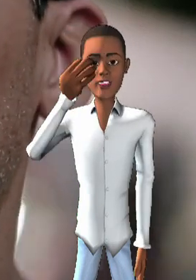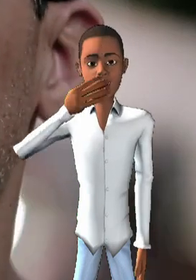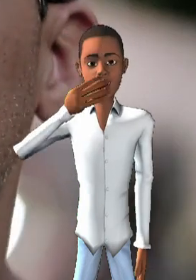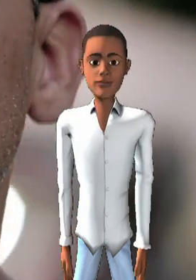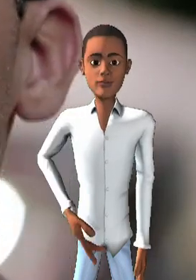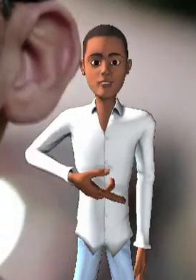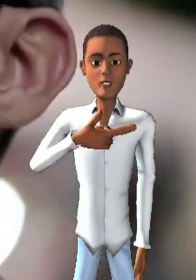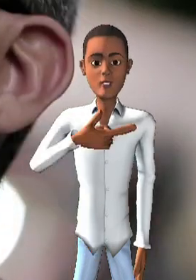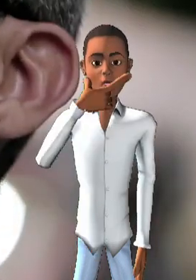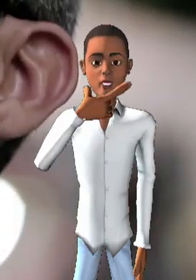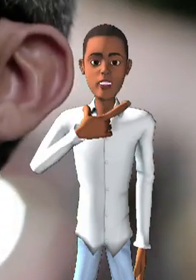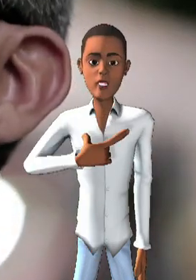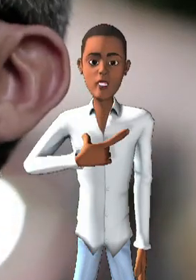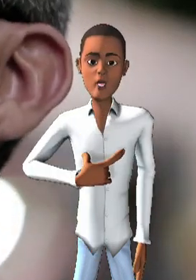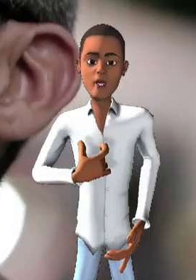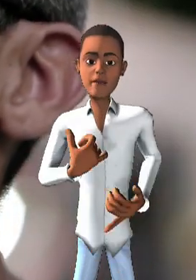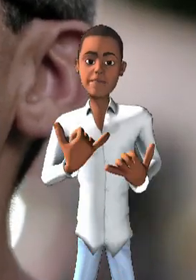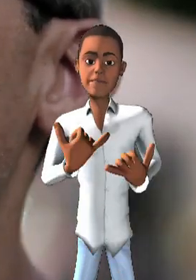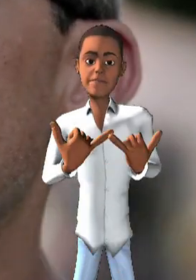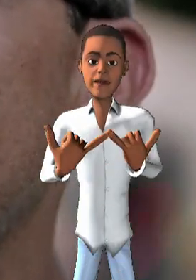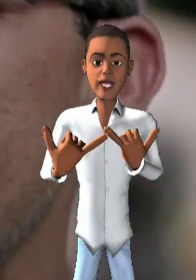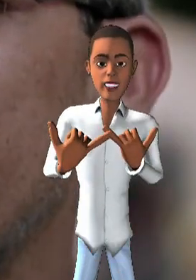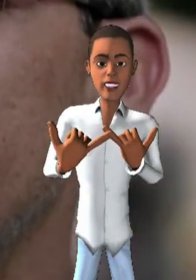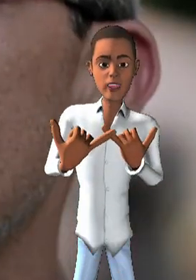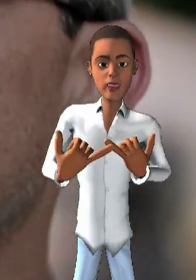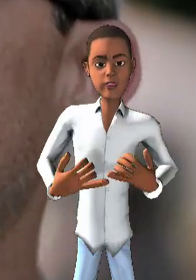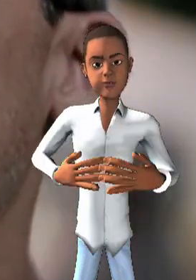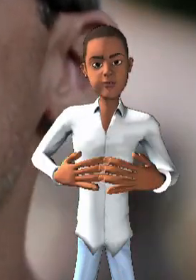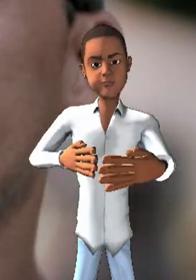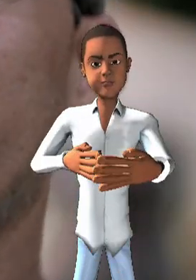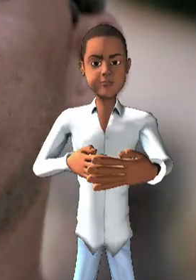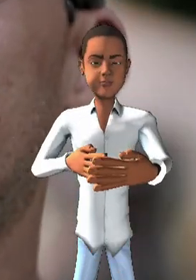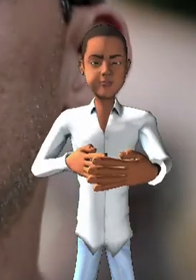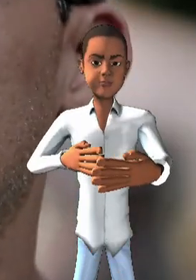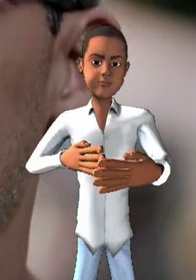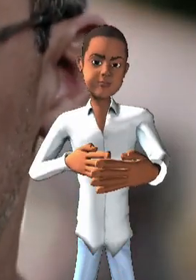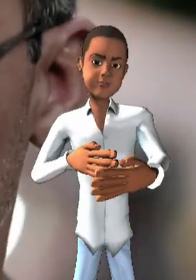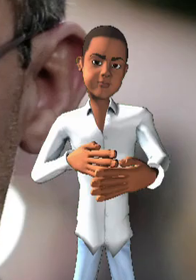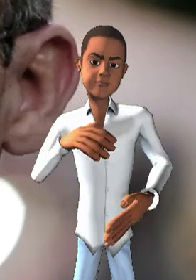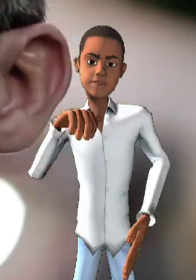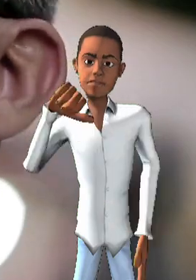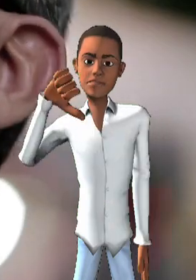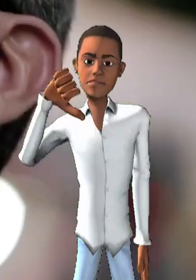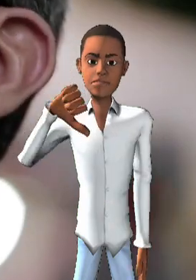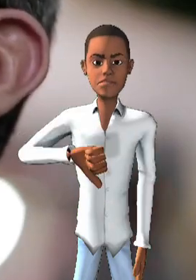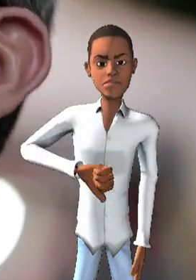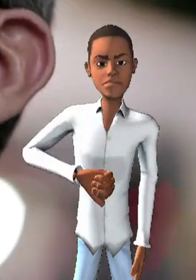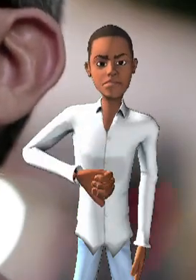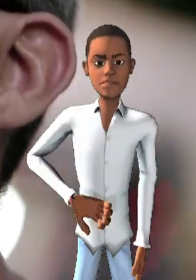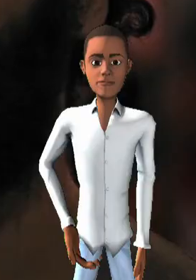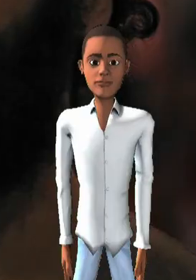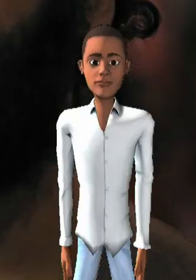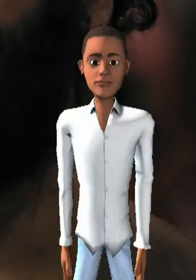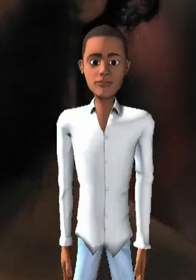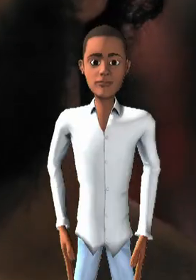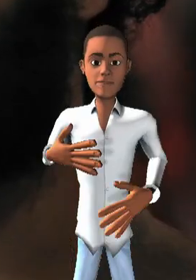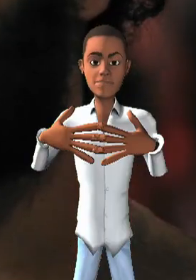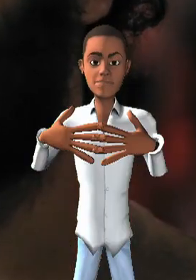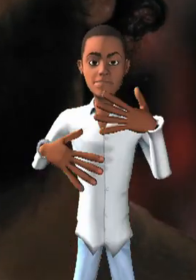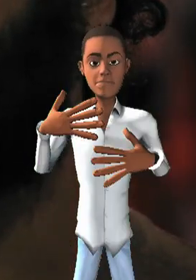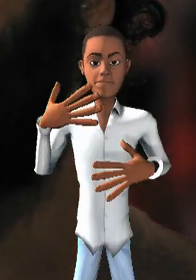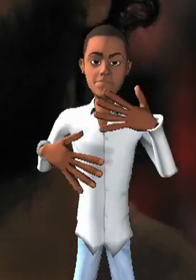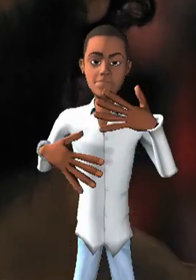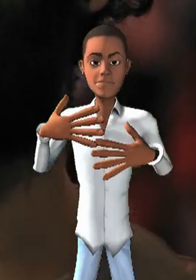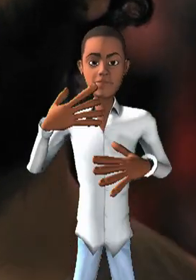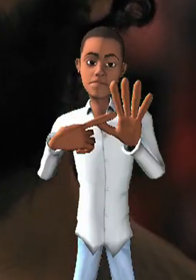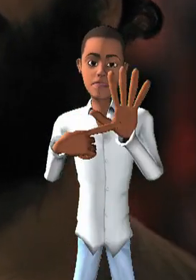a dia, que isso vai fazendo com que cada vez você se torne mais limitado. Isso